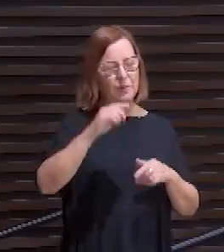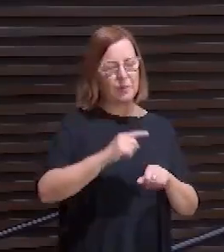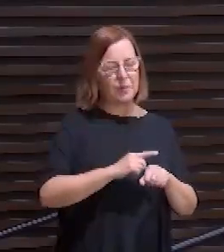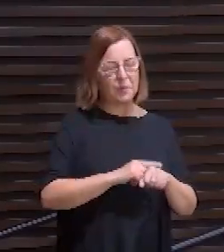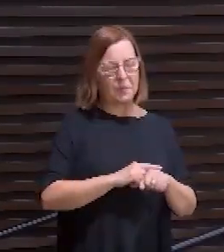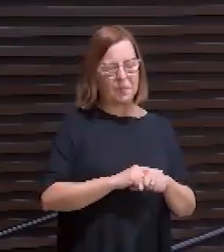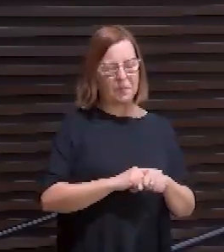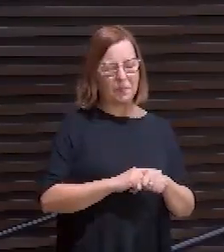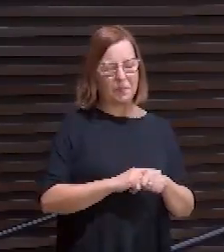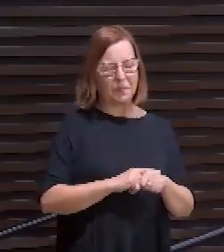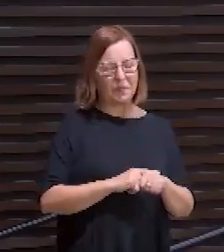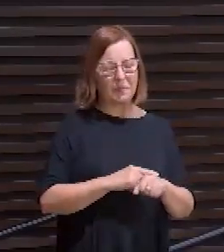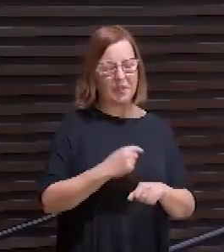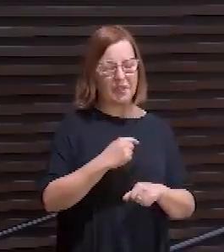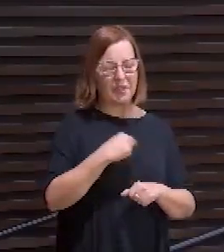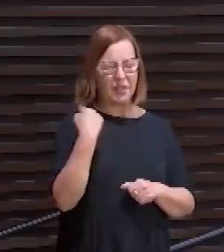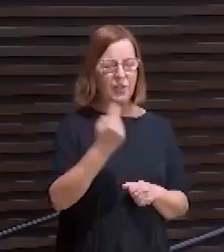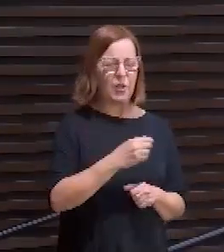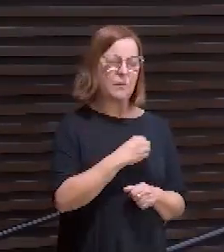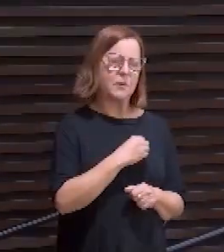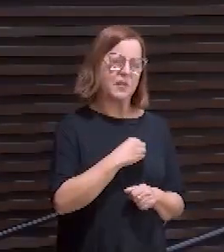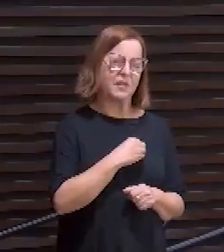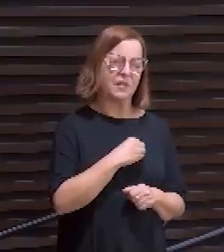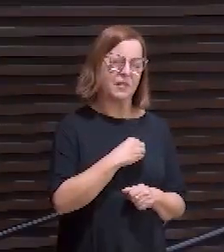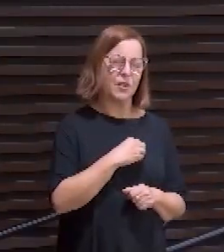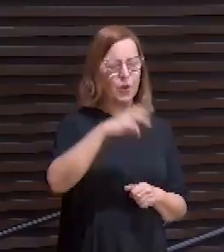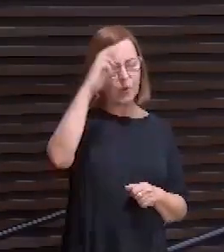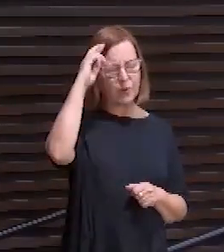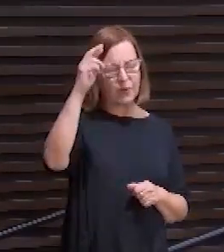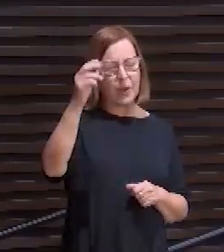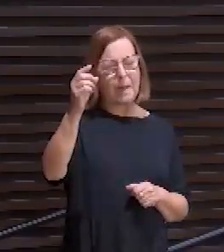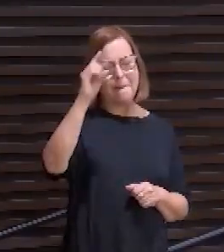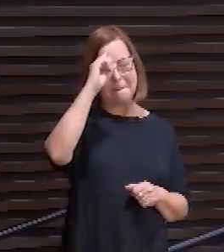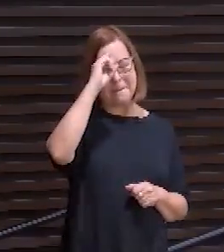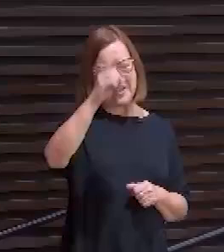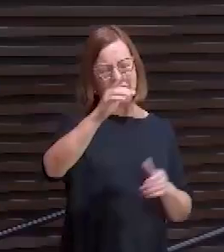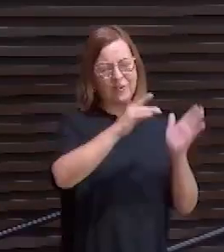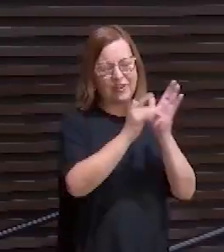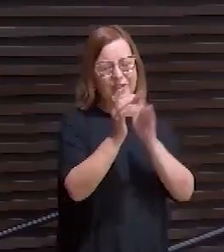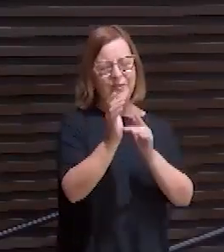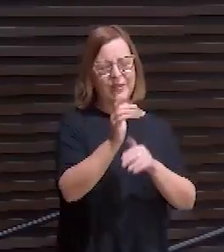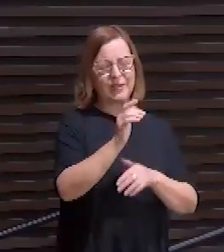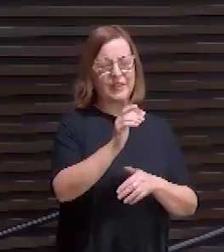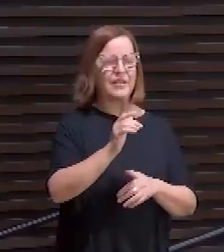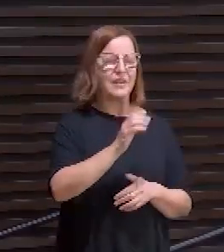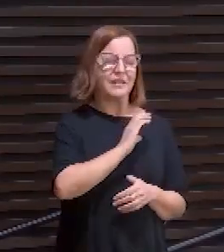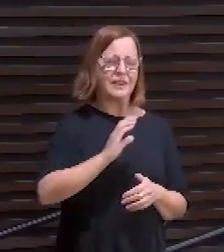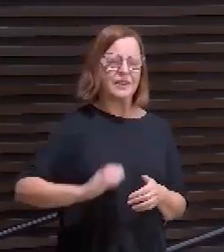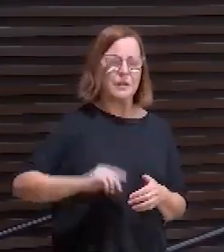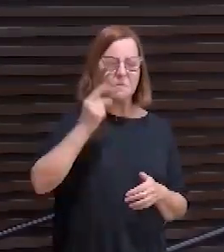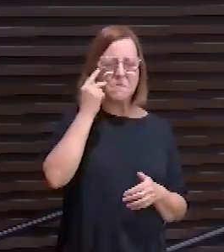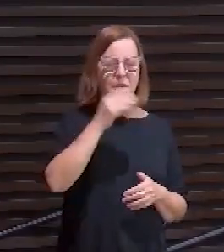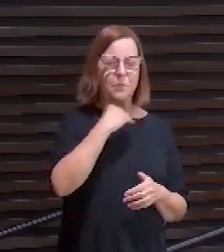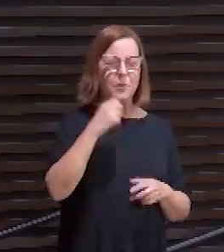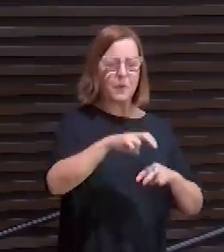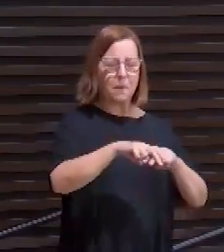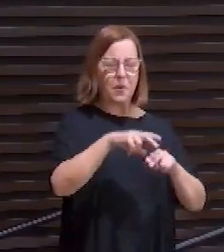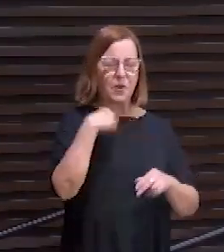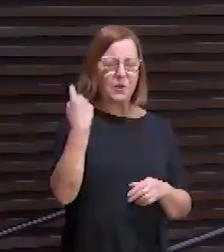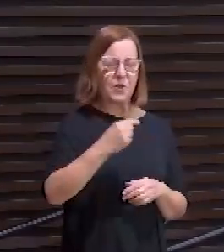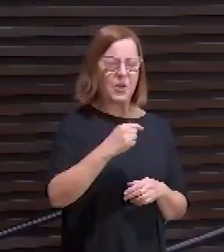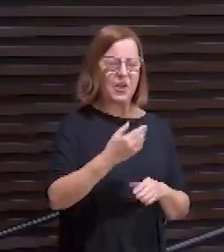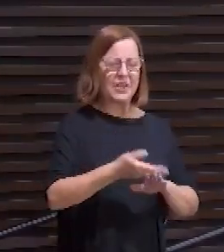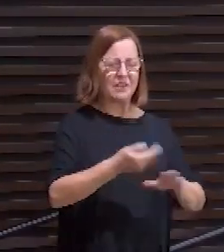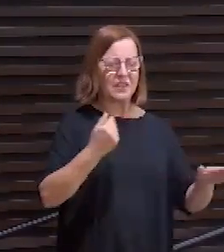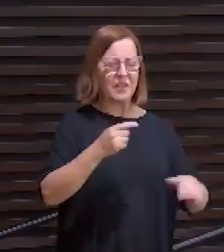Senhor mandou o Teu Filho Jesus Cristo para morrer por nós, para nos livrar de nós mesmos, para nos livrar do nosso pecado e